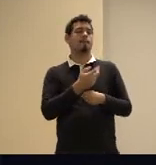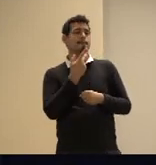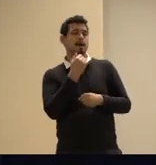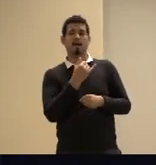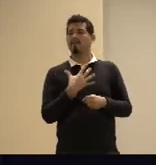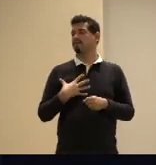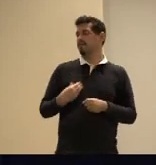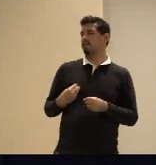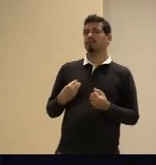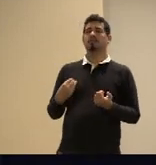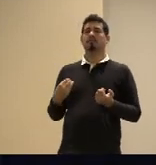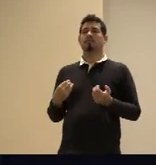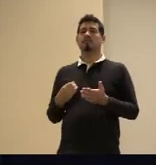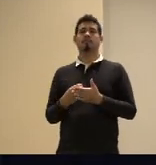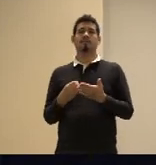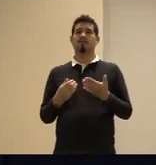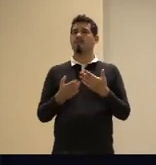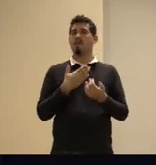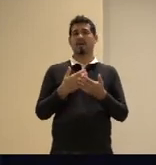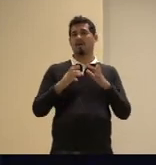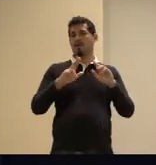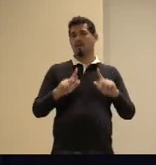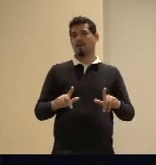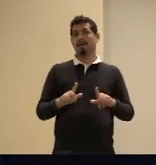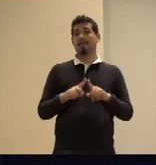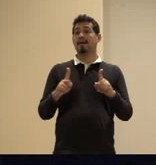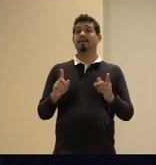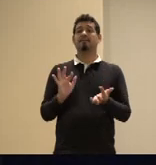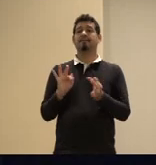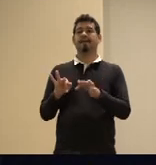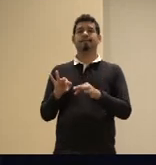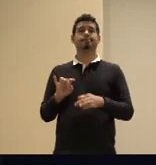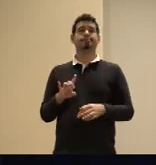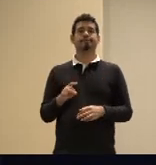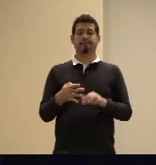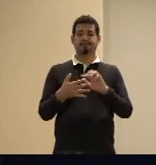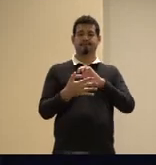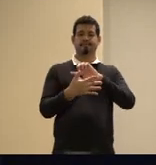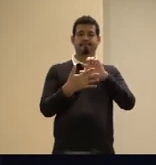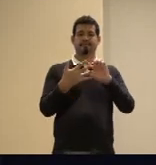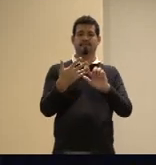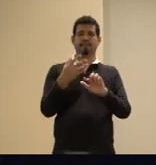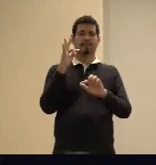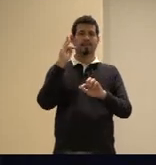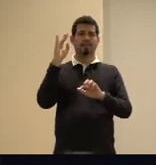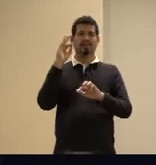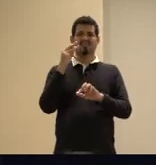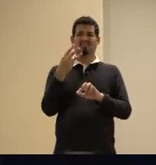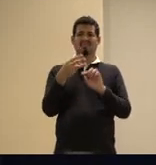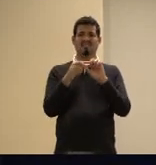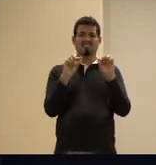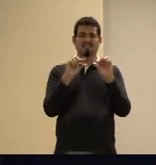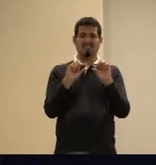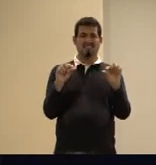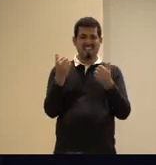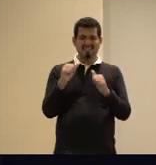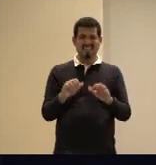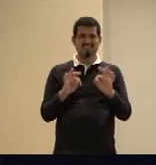o filho, com o Espírito Santo, e na hora da conclusão, 5 parágrafos de teoria e 3 linhas de análise